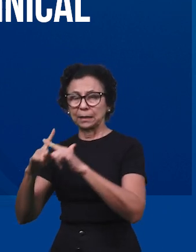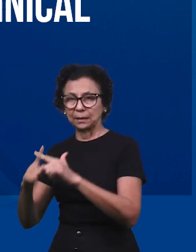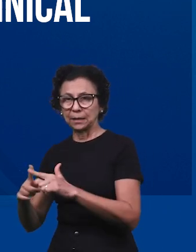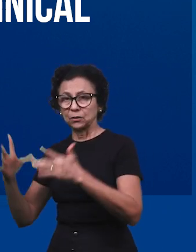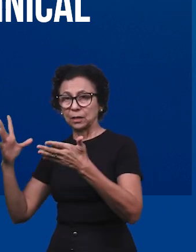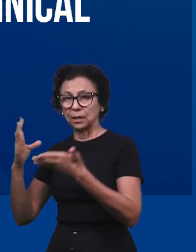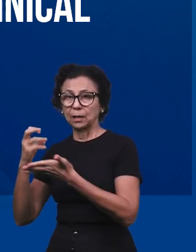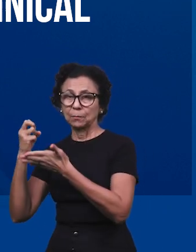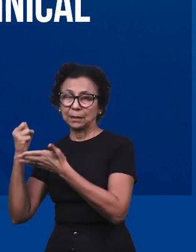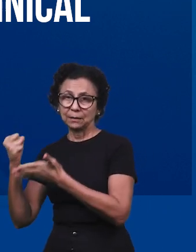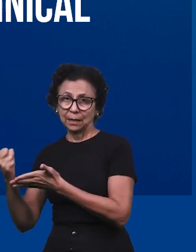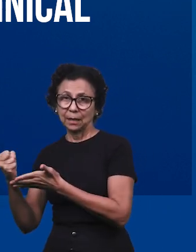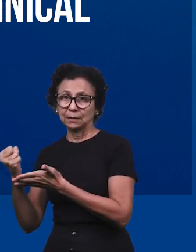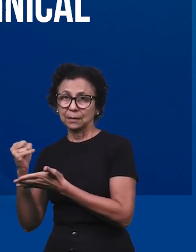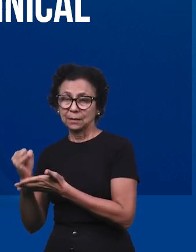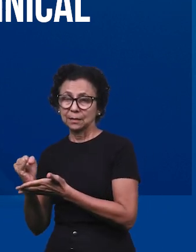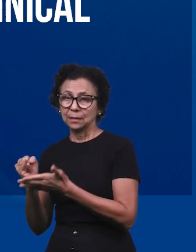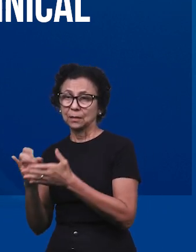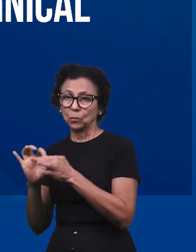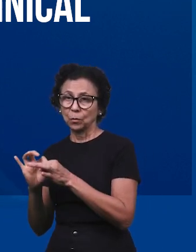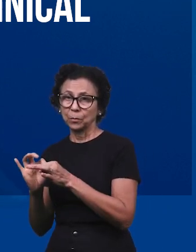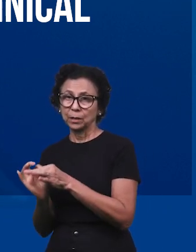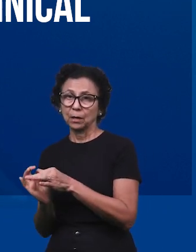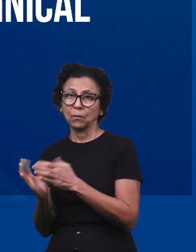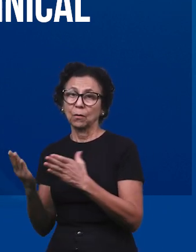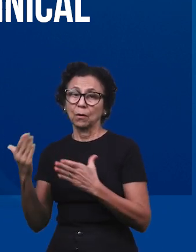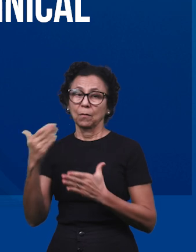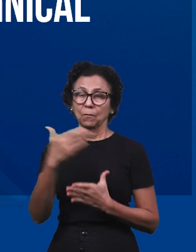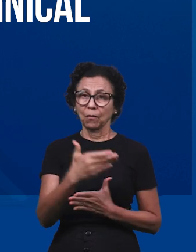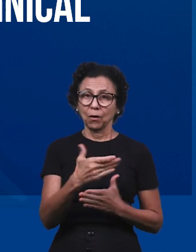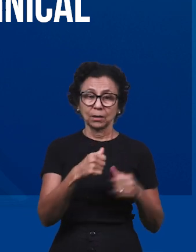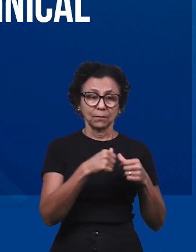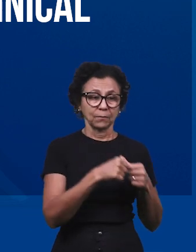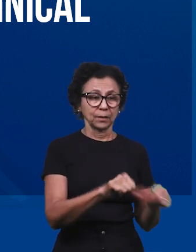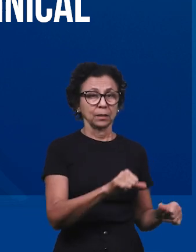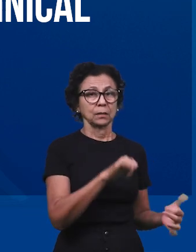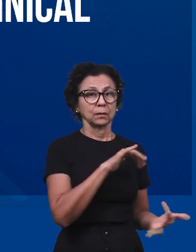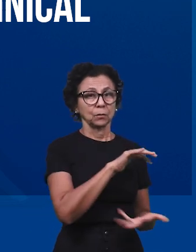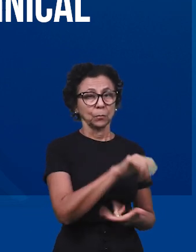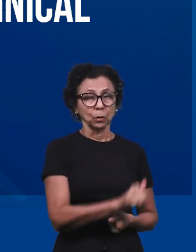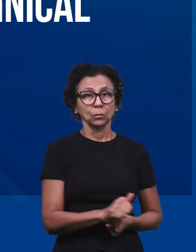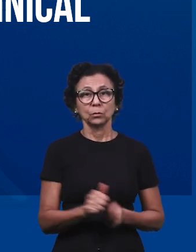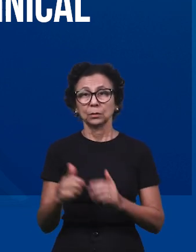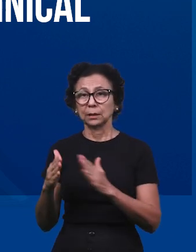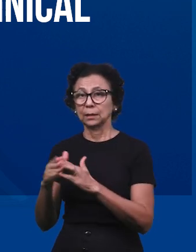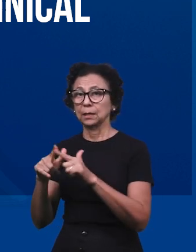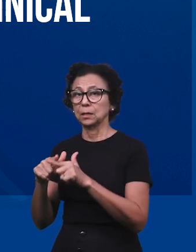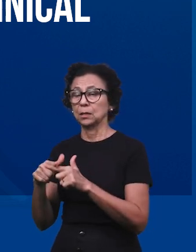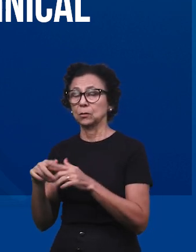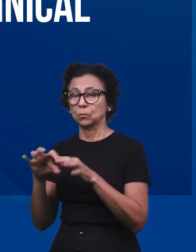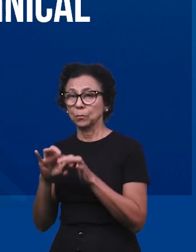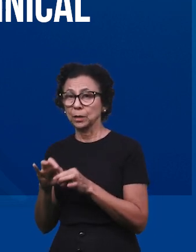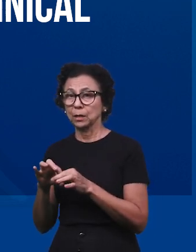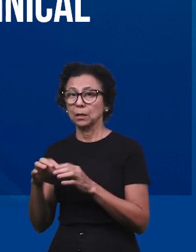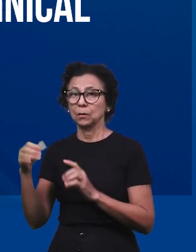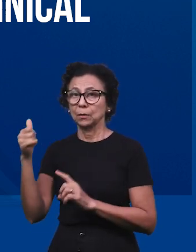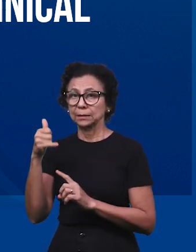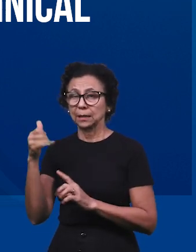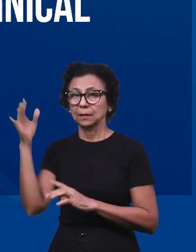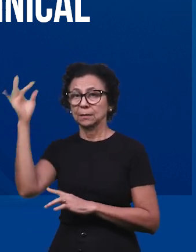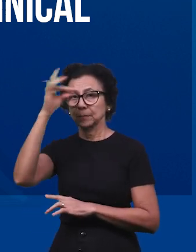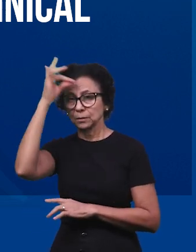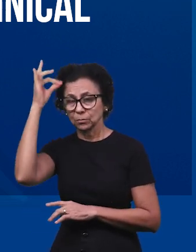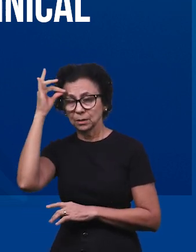a comunhão do corpo, a comunhão debaixo da bênção do Espírito Santo, do azeite, do óleo. A igreja que vai